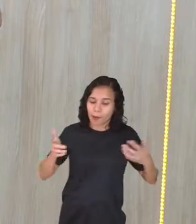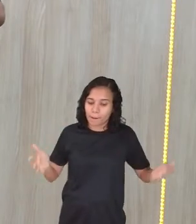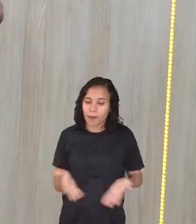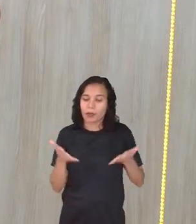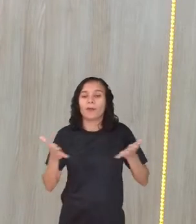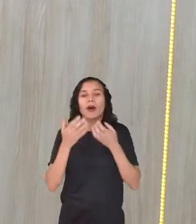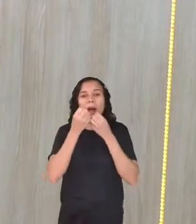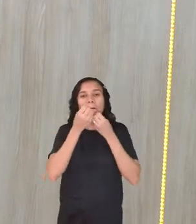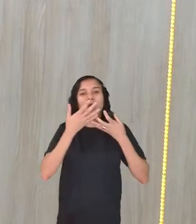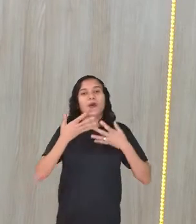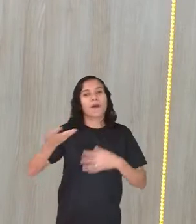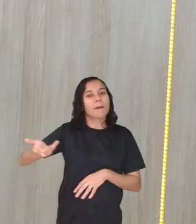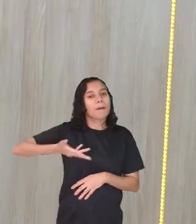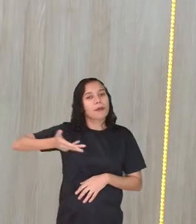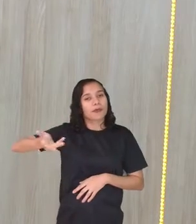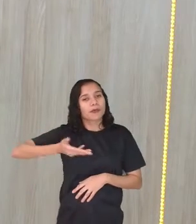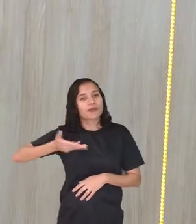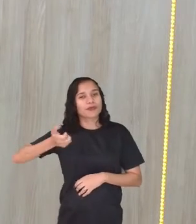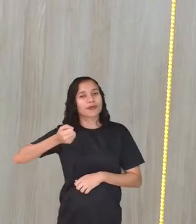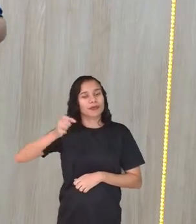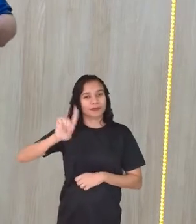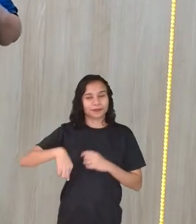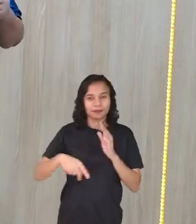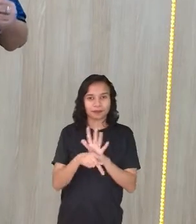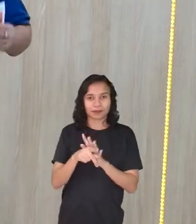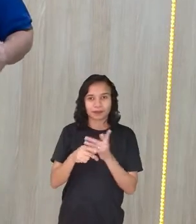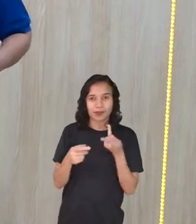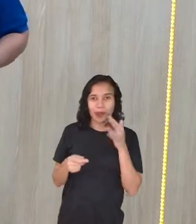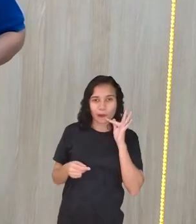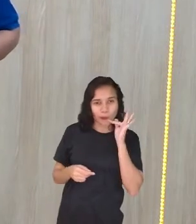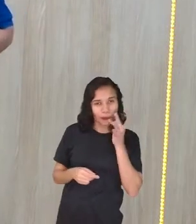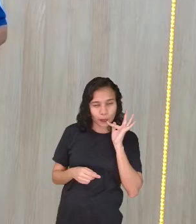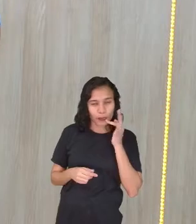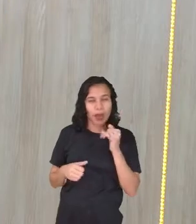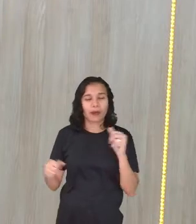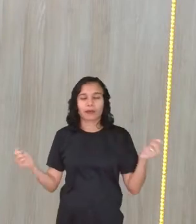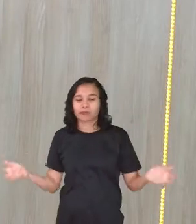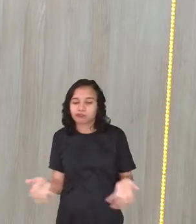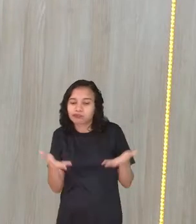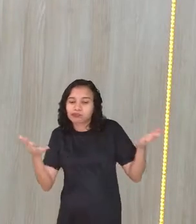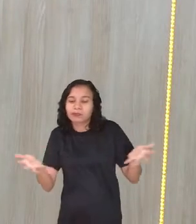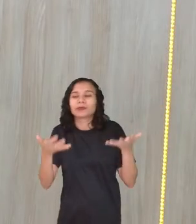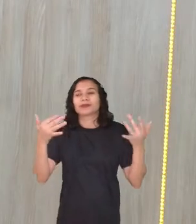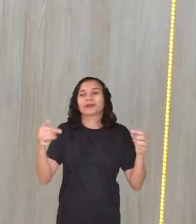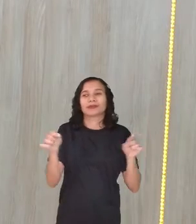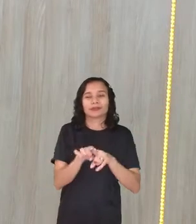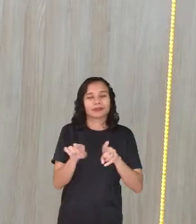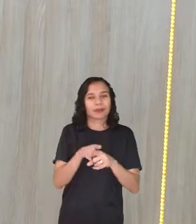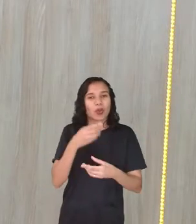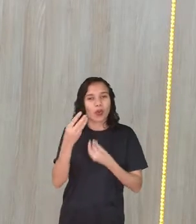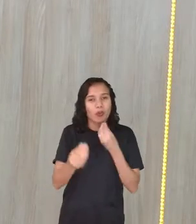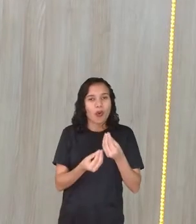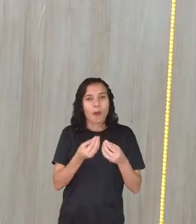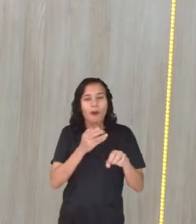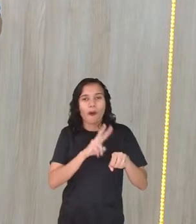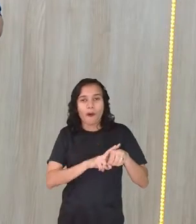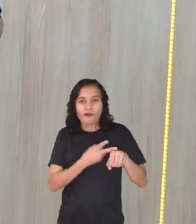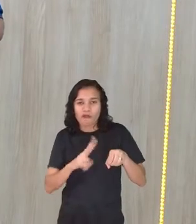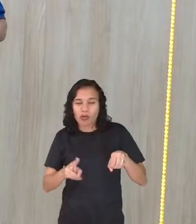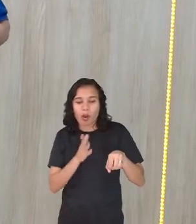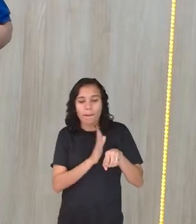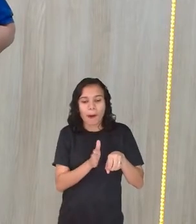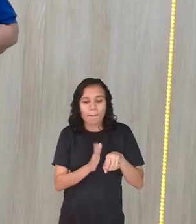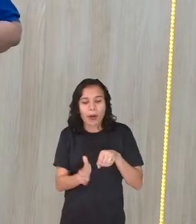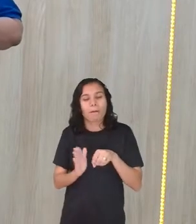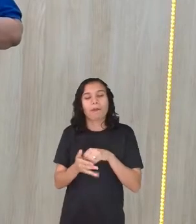bem, produzir, não é? No caso, se for frutífera, a questão da produção de frutos, a questão aí de hortaliças, que elas se